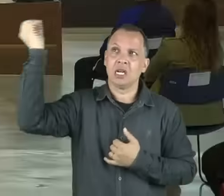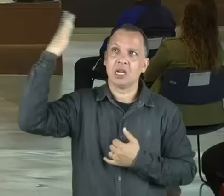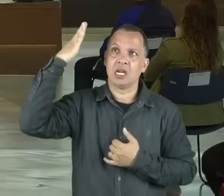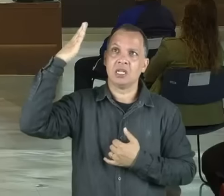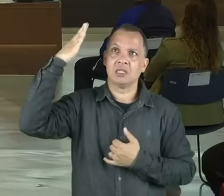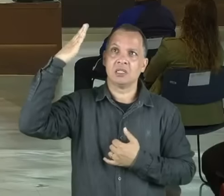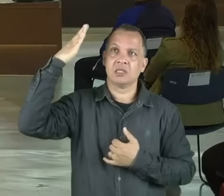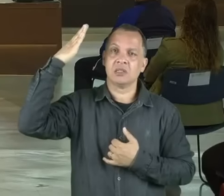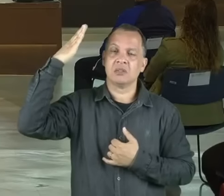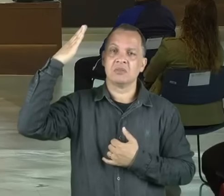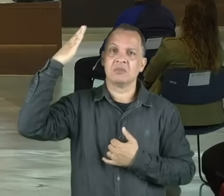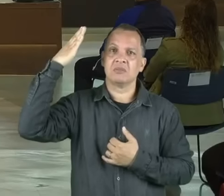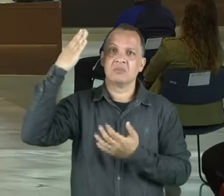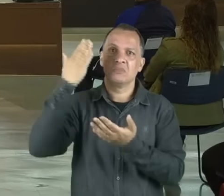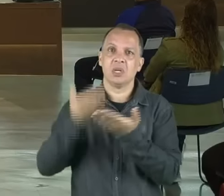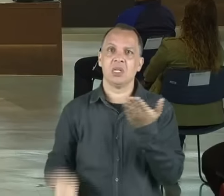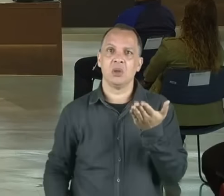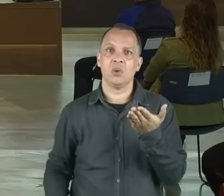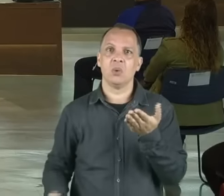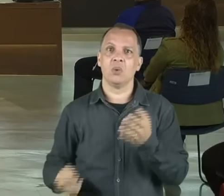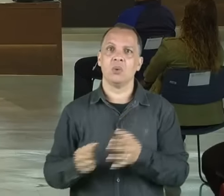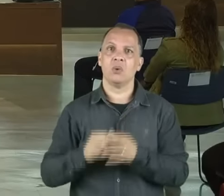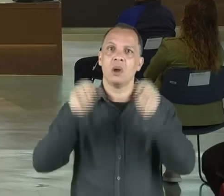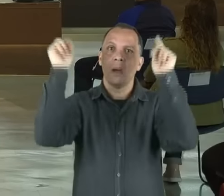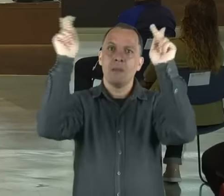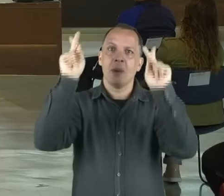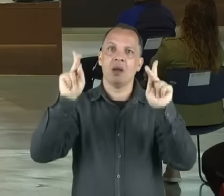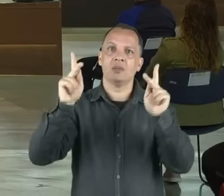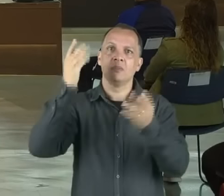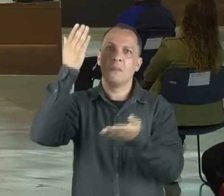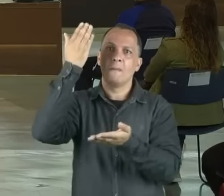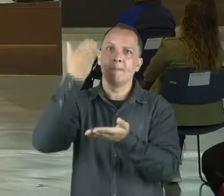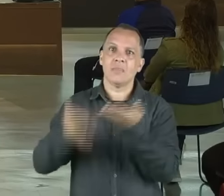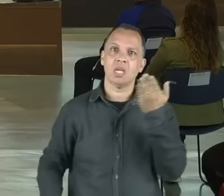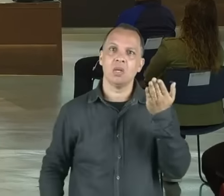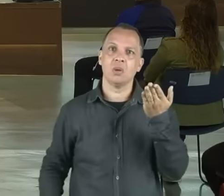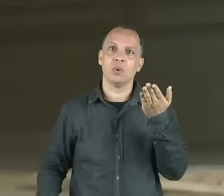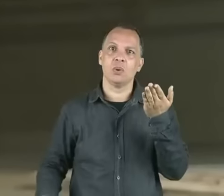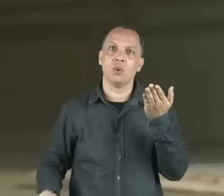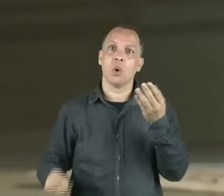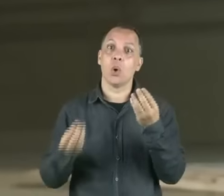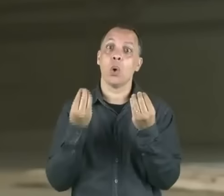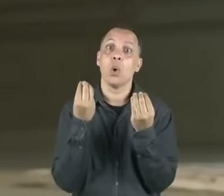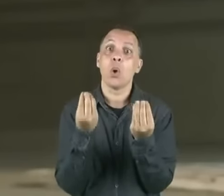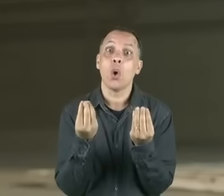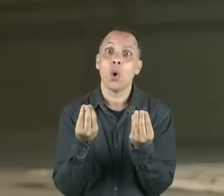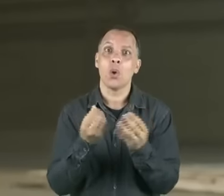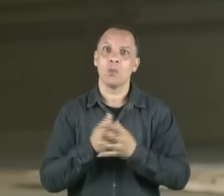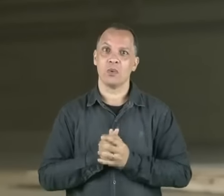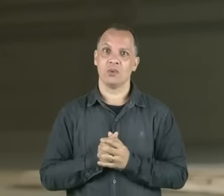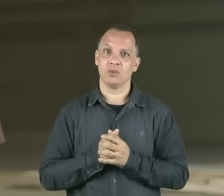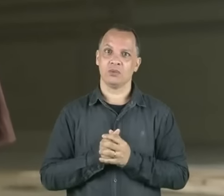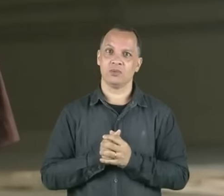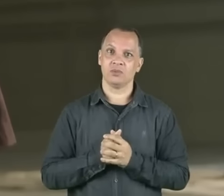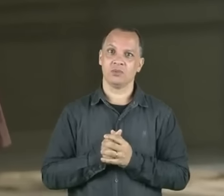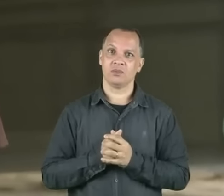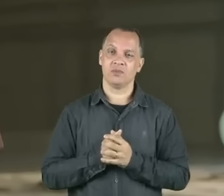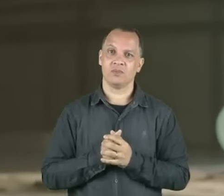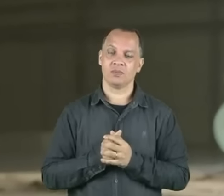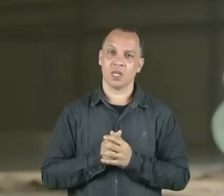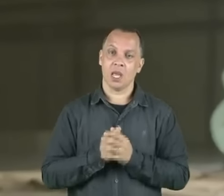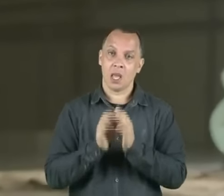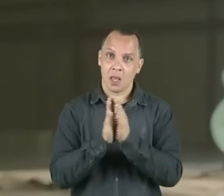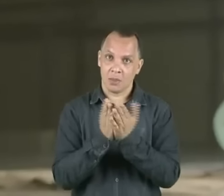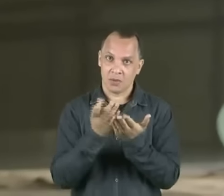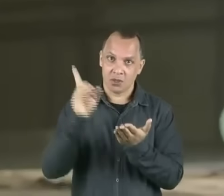é o oposto disso e é Habacuque e ainda que a figueira